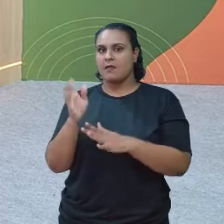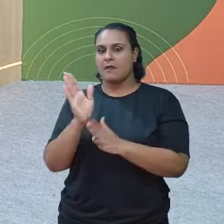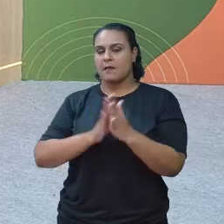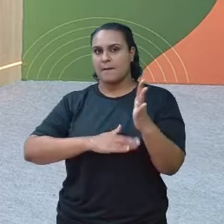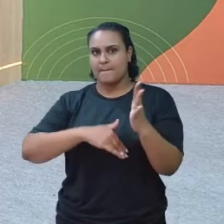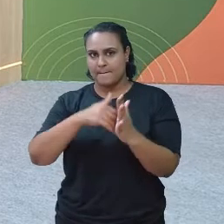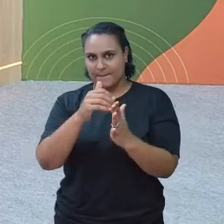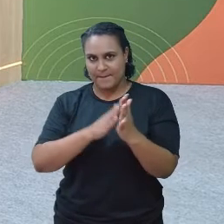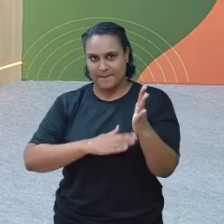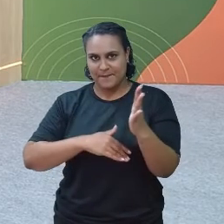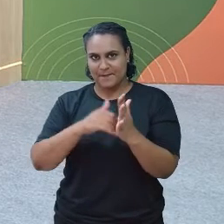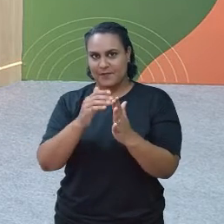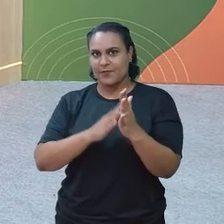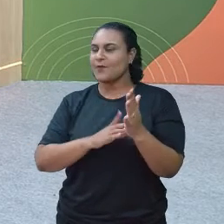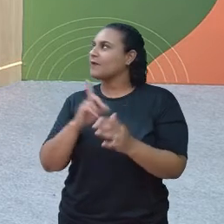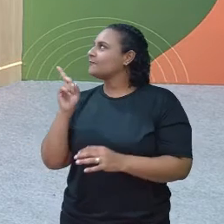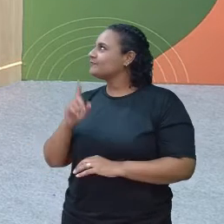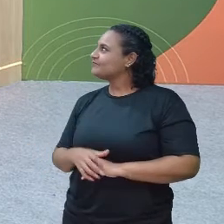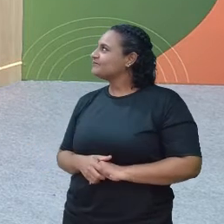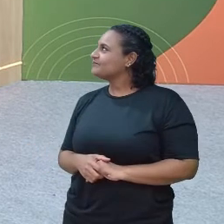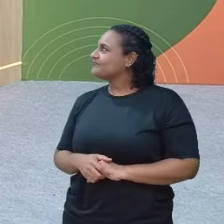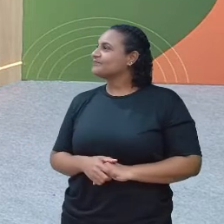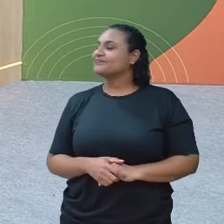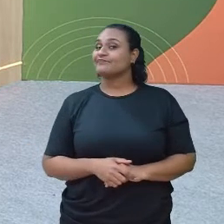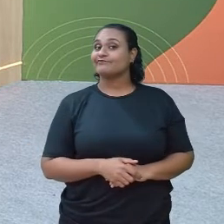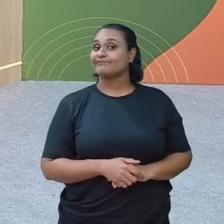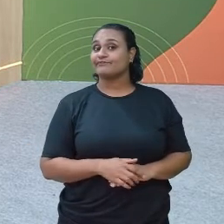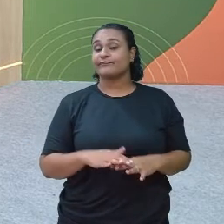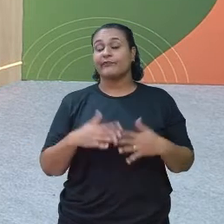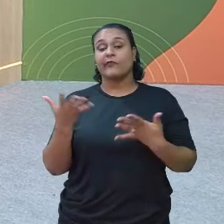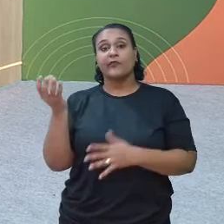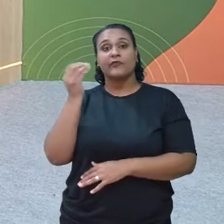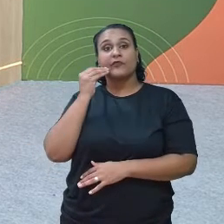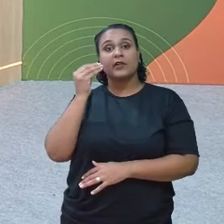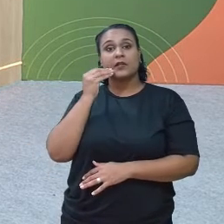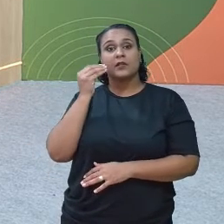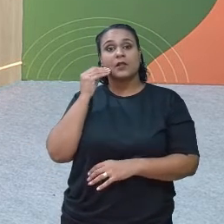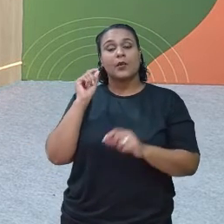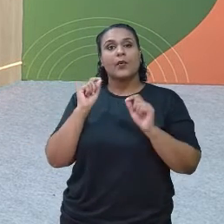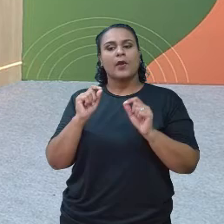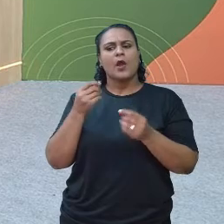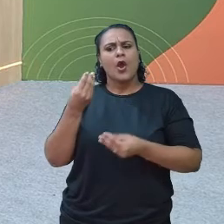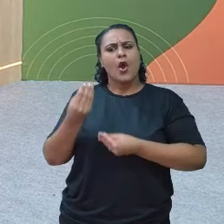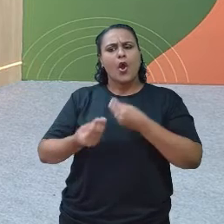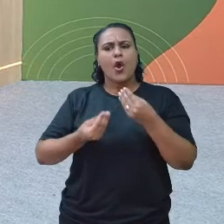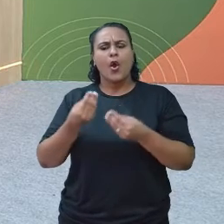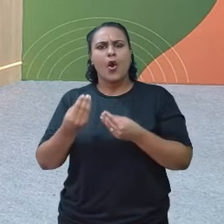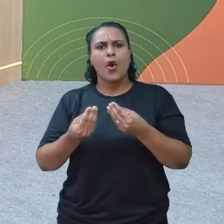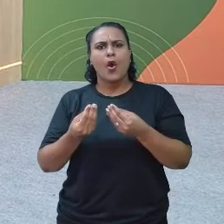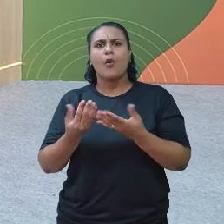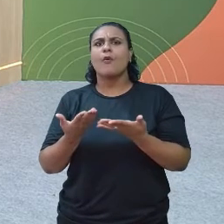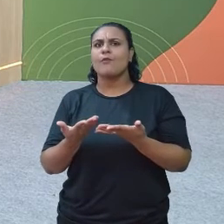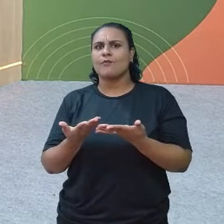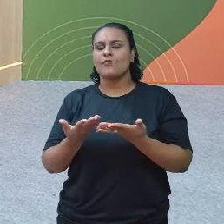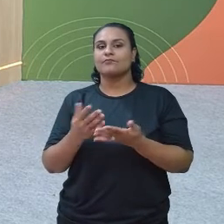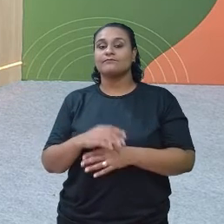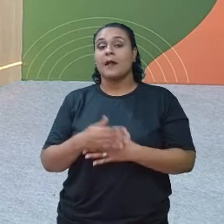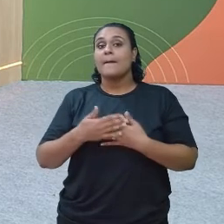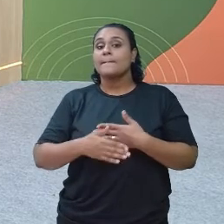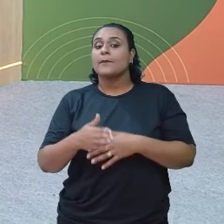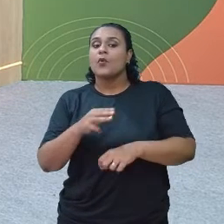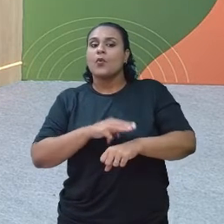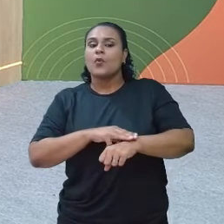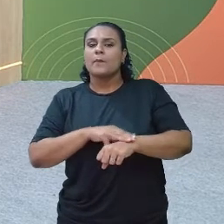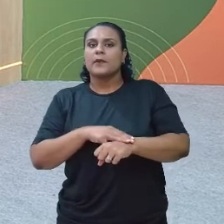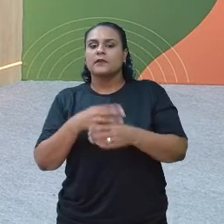fazer essa pintura, tá certo? Só que a gente vai tentar ver como é que esses casos se comportam a partir do momento que eu